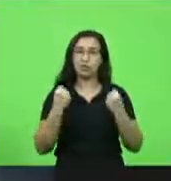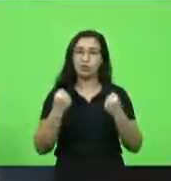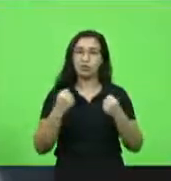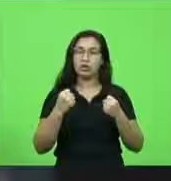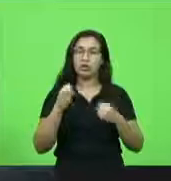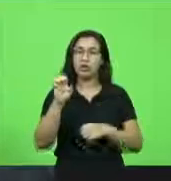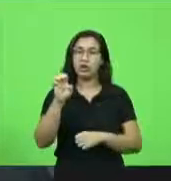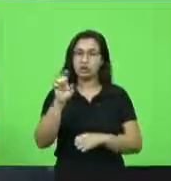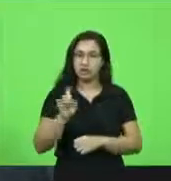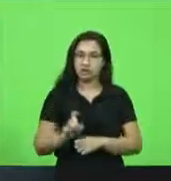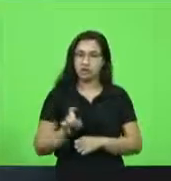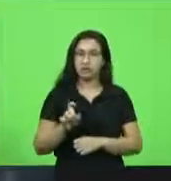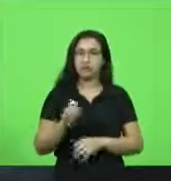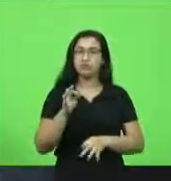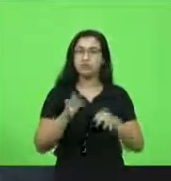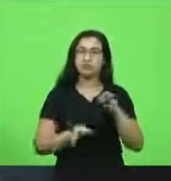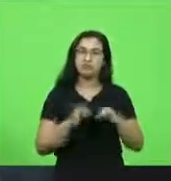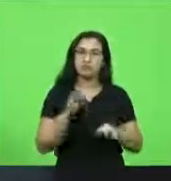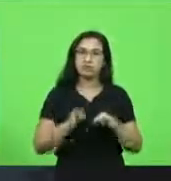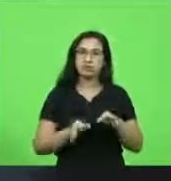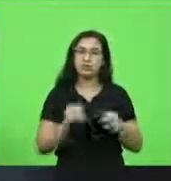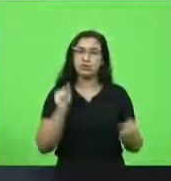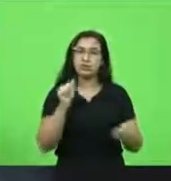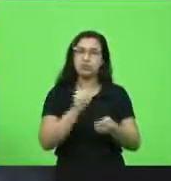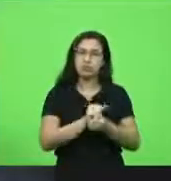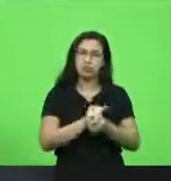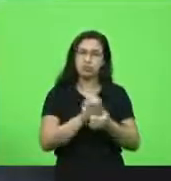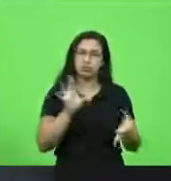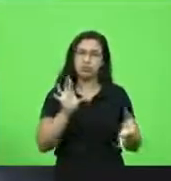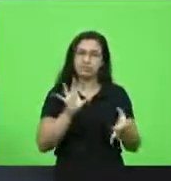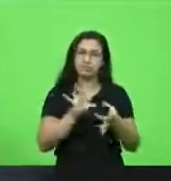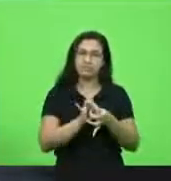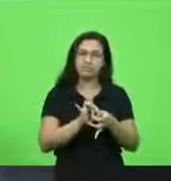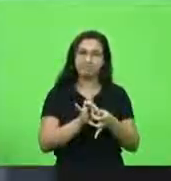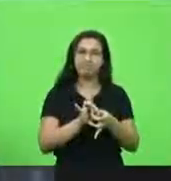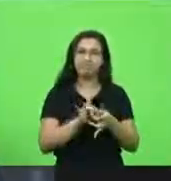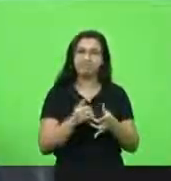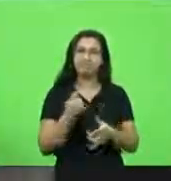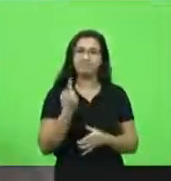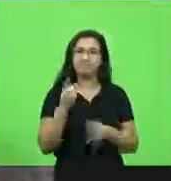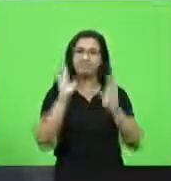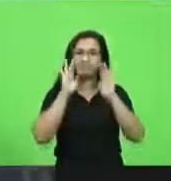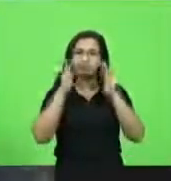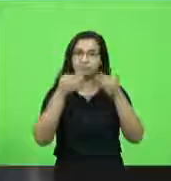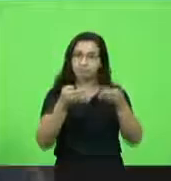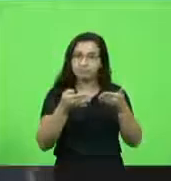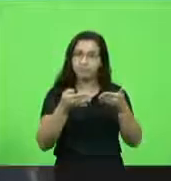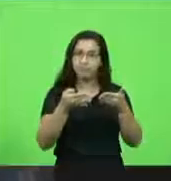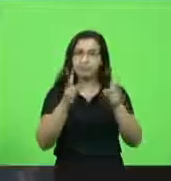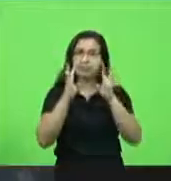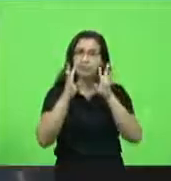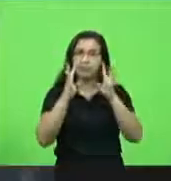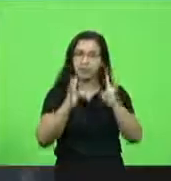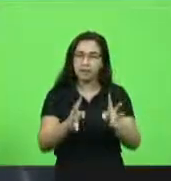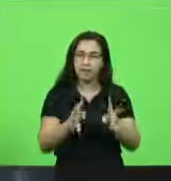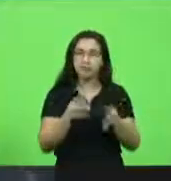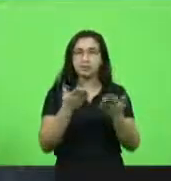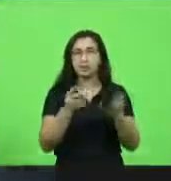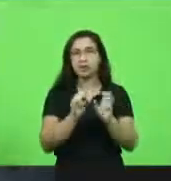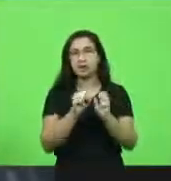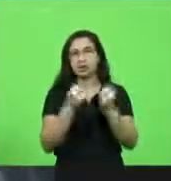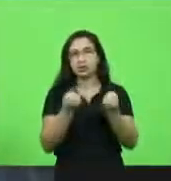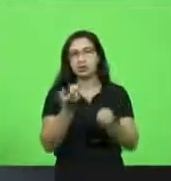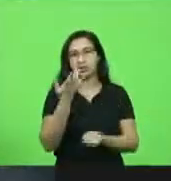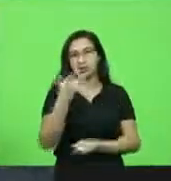se junte em uma unidade, uma só voz, um só espírito, um só propósito para defender as nossas crianças.